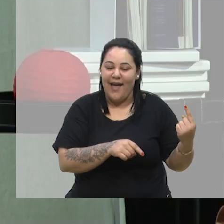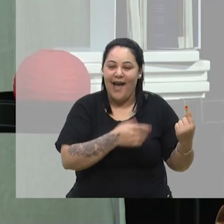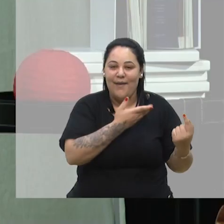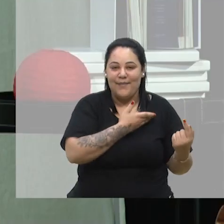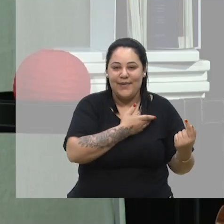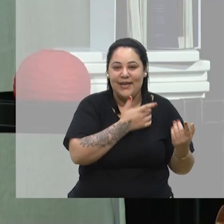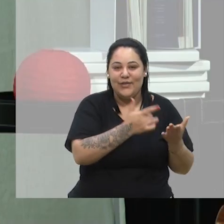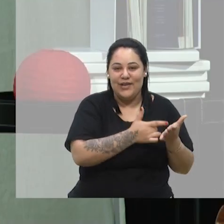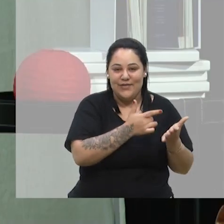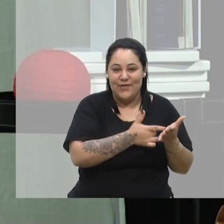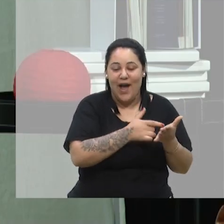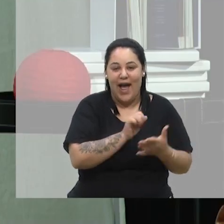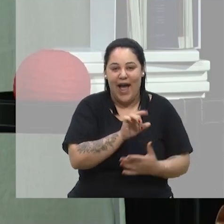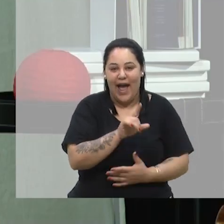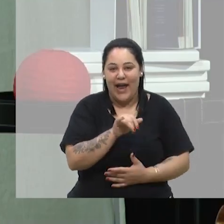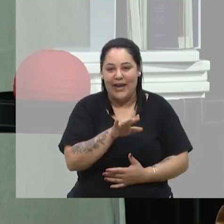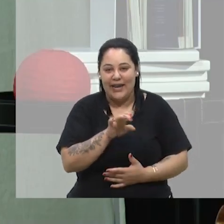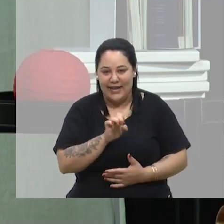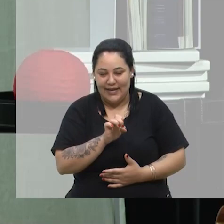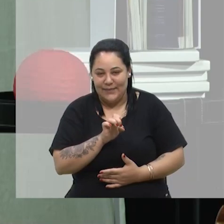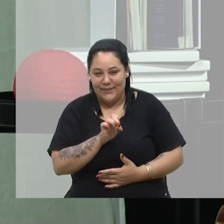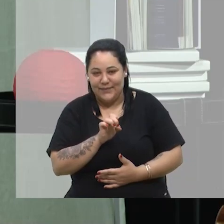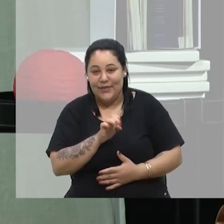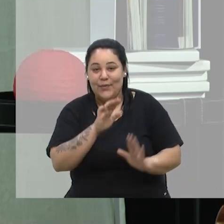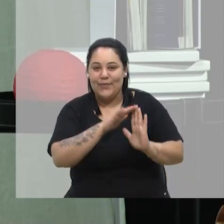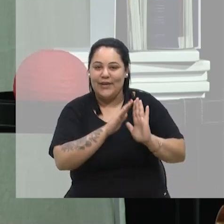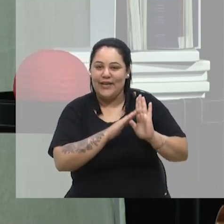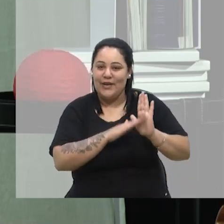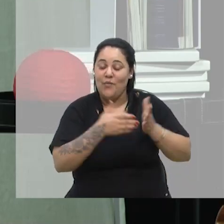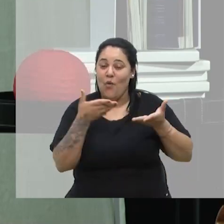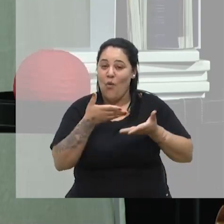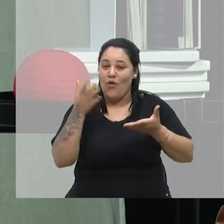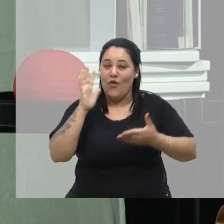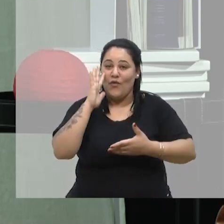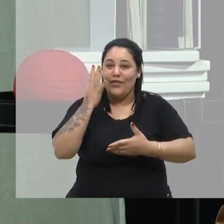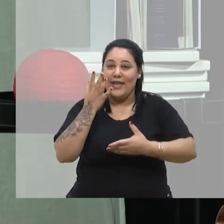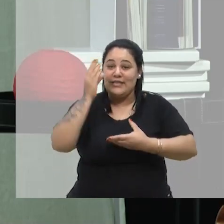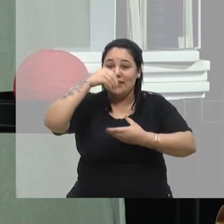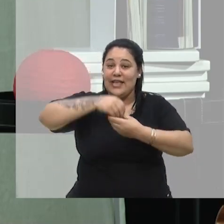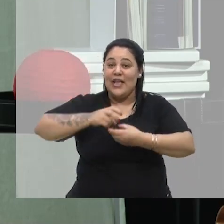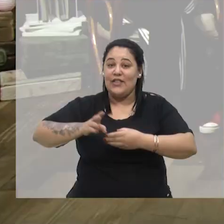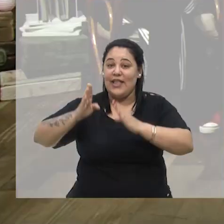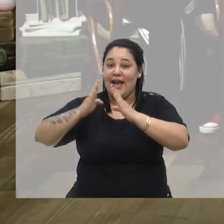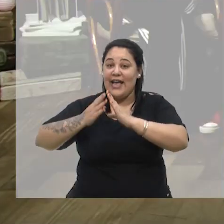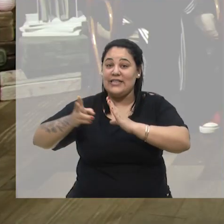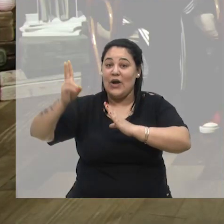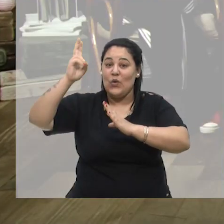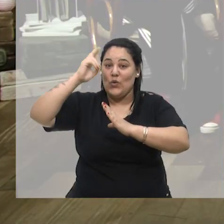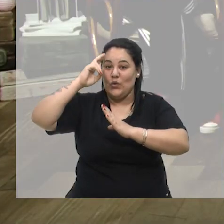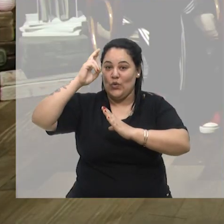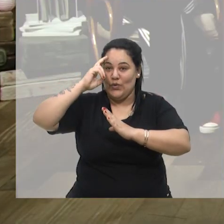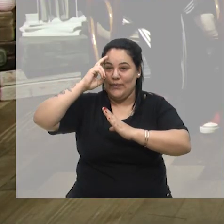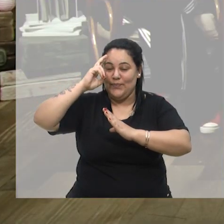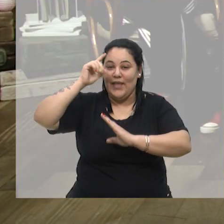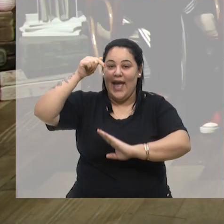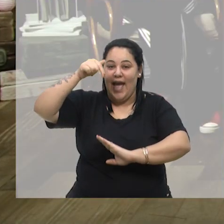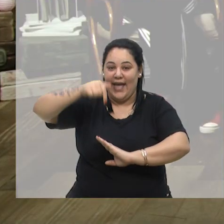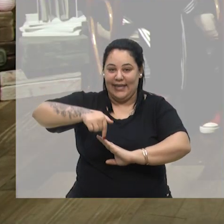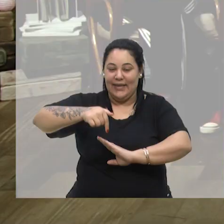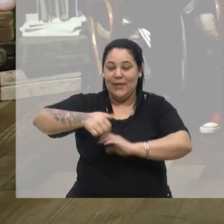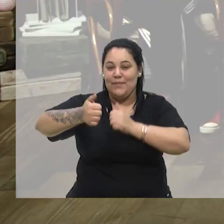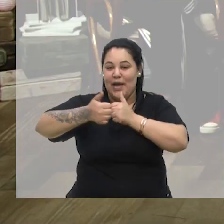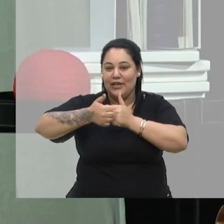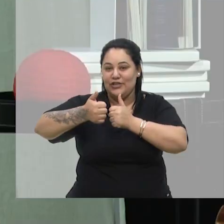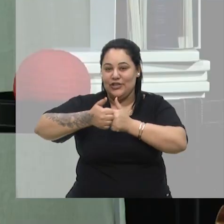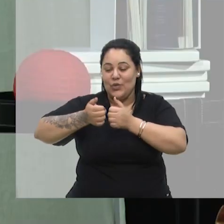O programa de hoje acontece no Teatro Municipal Pedro Parente, dentro da Casa da Cultura Percy Vargas de Abreu e